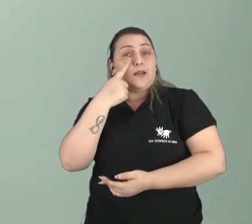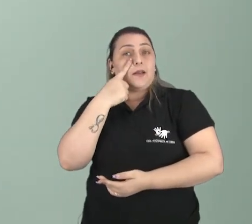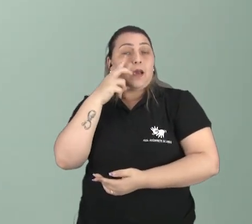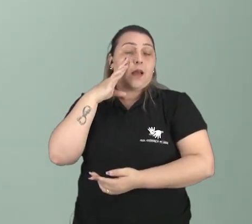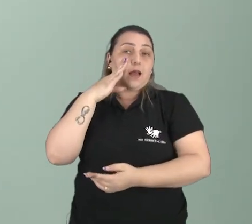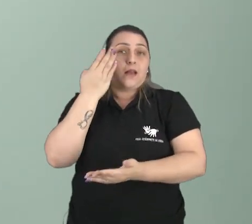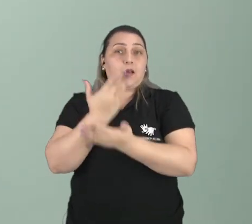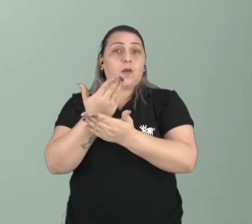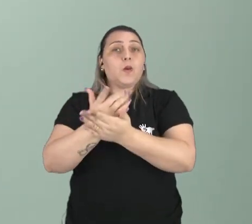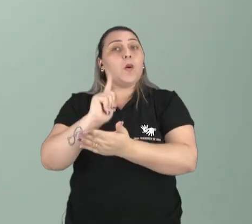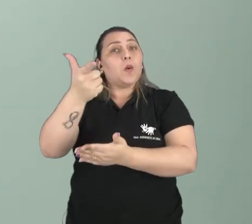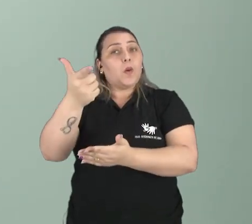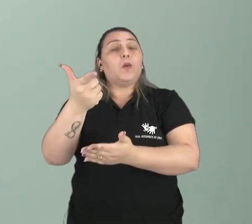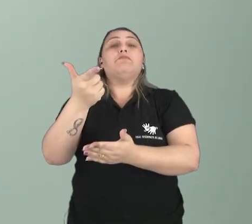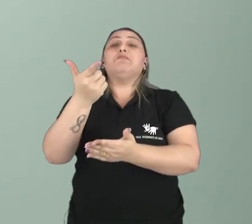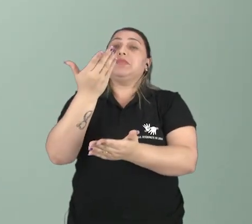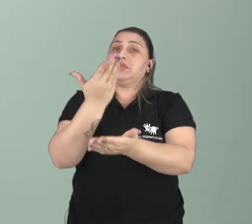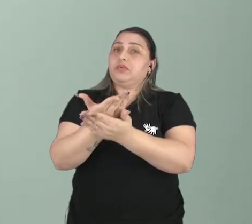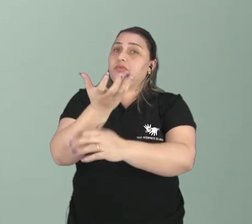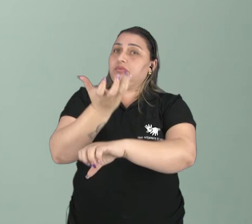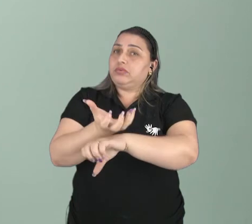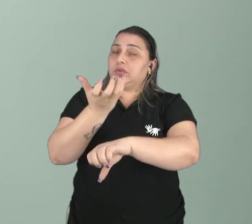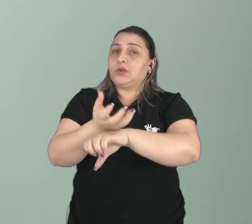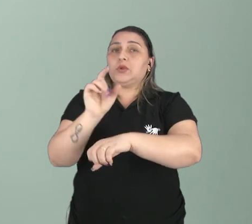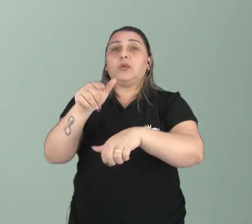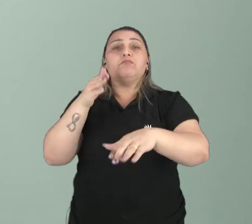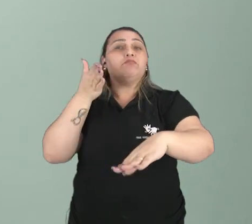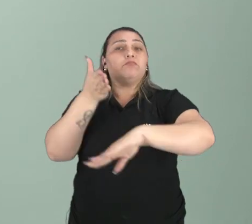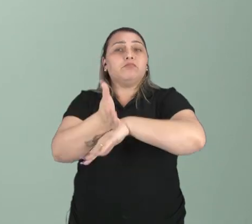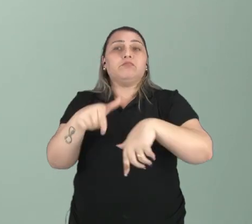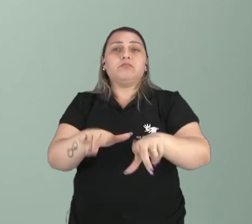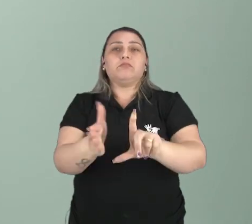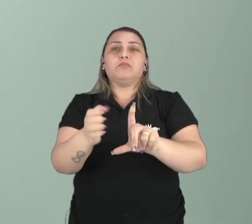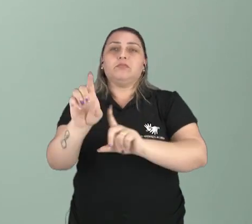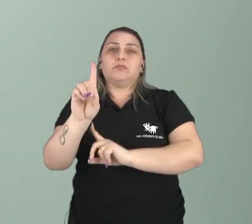aula ou qualquer outro componente curricular, basta